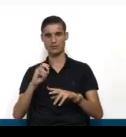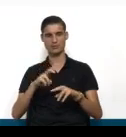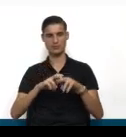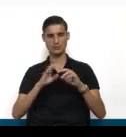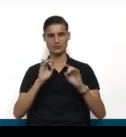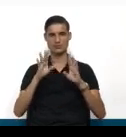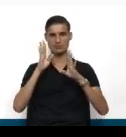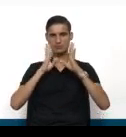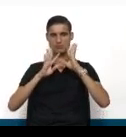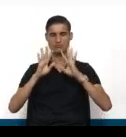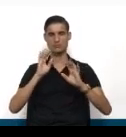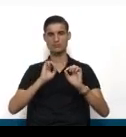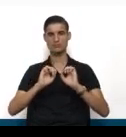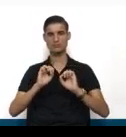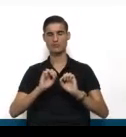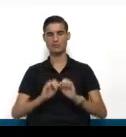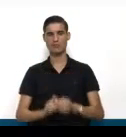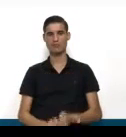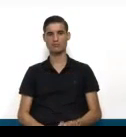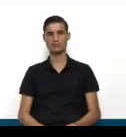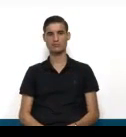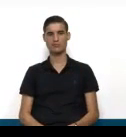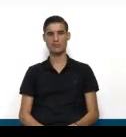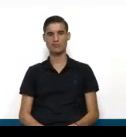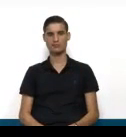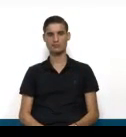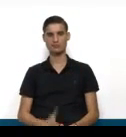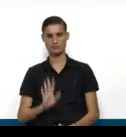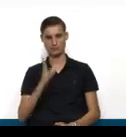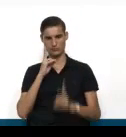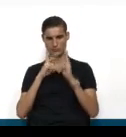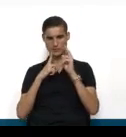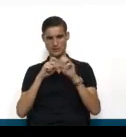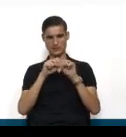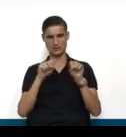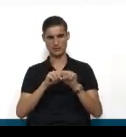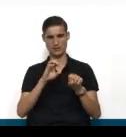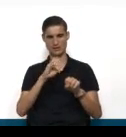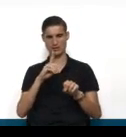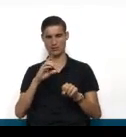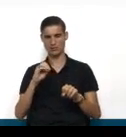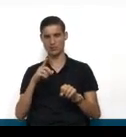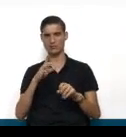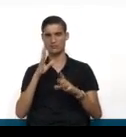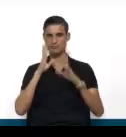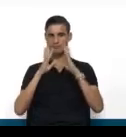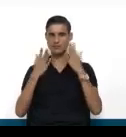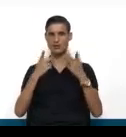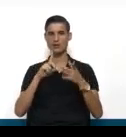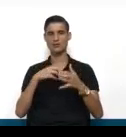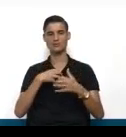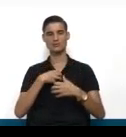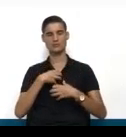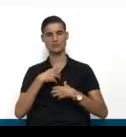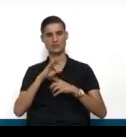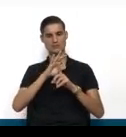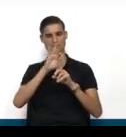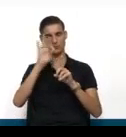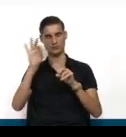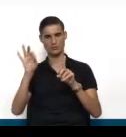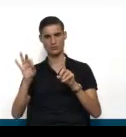só pensando aqui. Então, agora que nós já temos o sistema de EDO, nós temos que pensar nas condições de